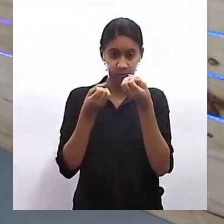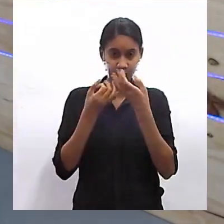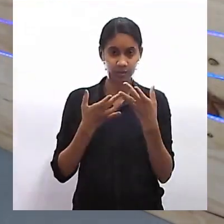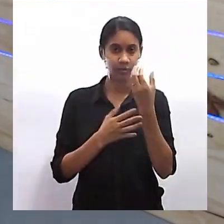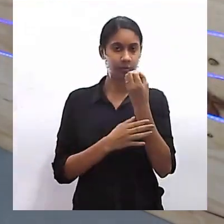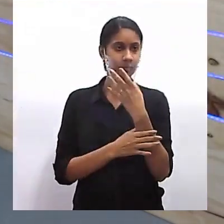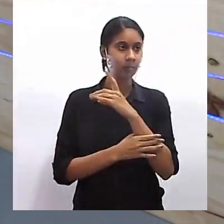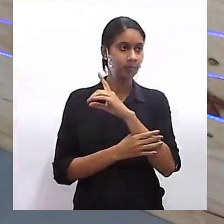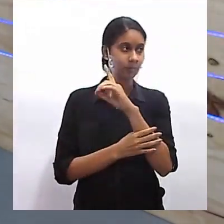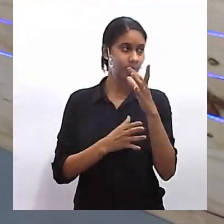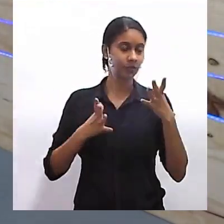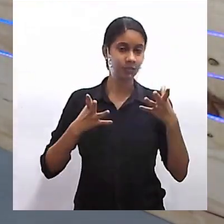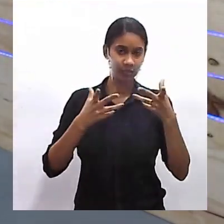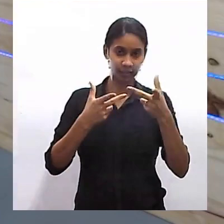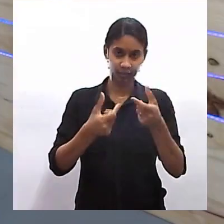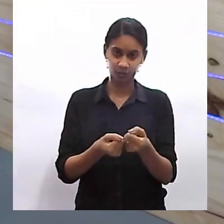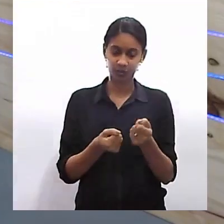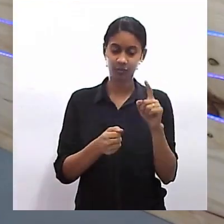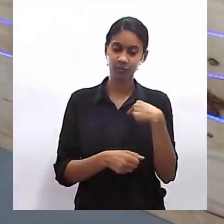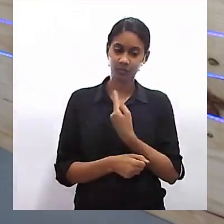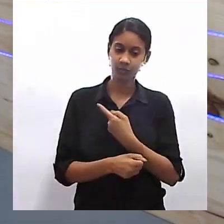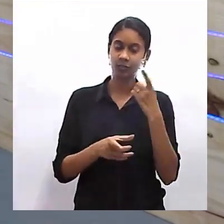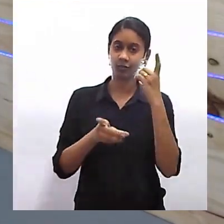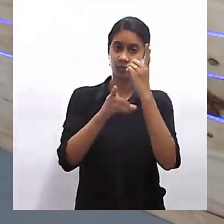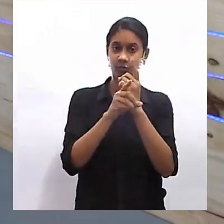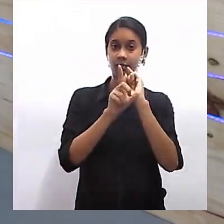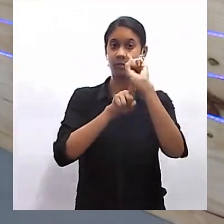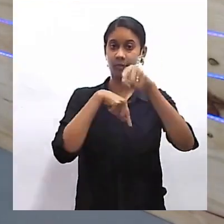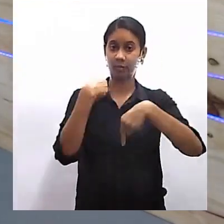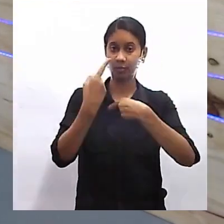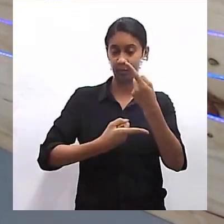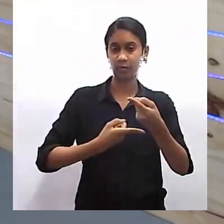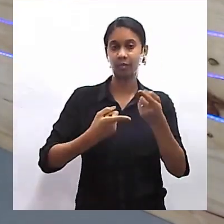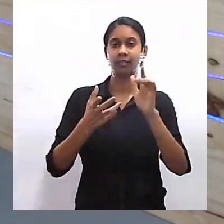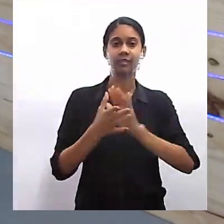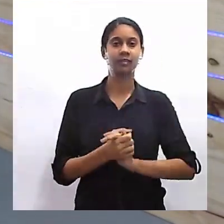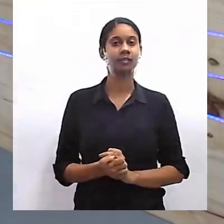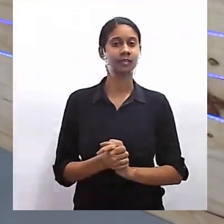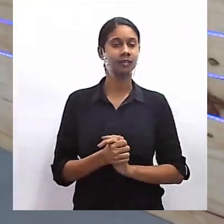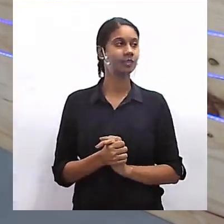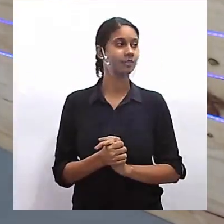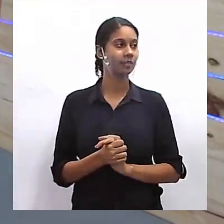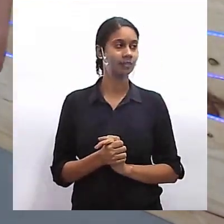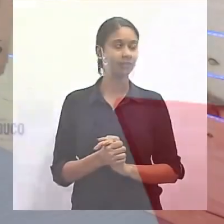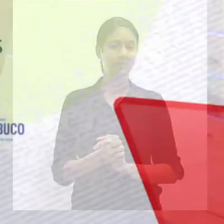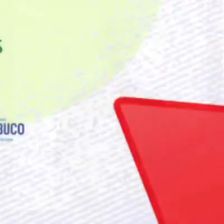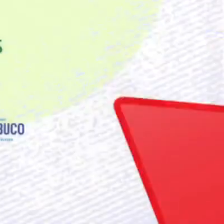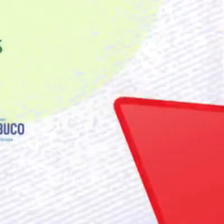aí para vocês e a gente se encontra na próxima live. Obrigado. Valeu.